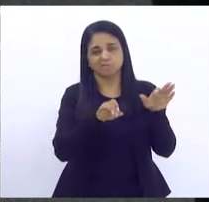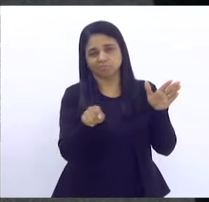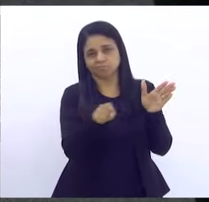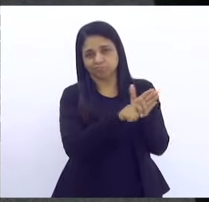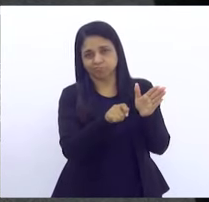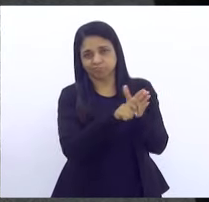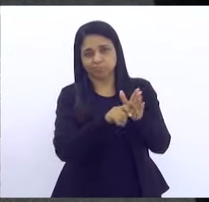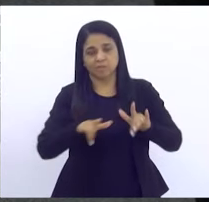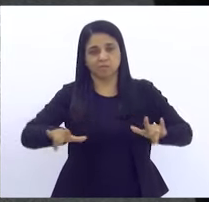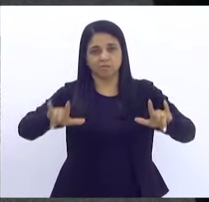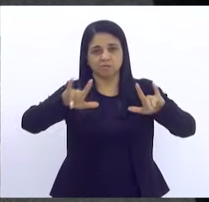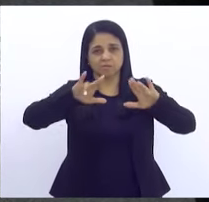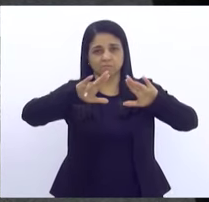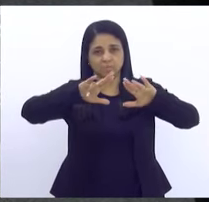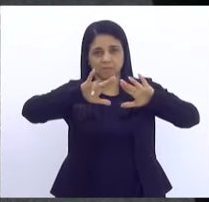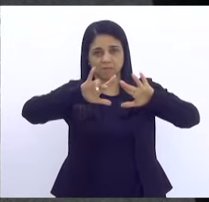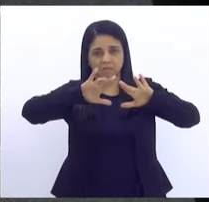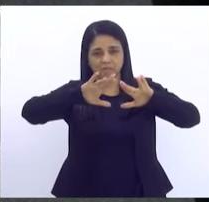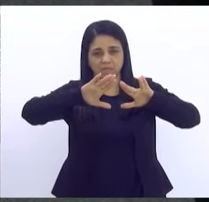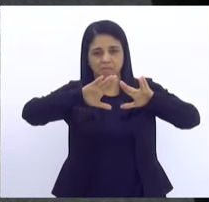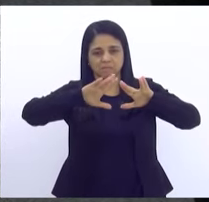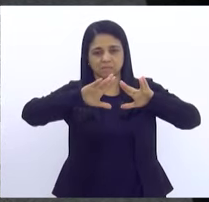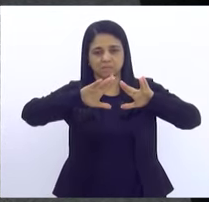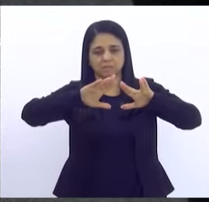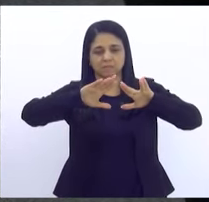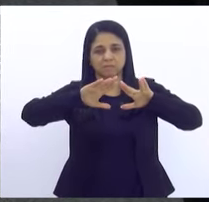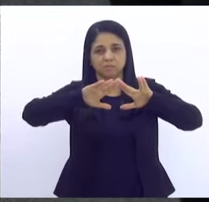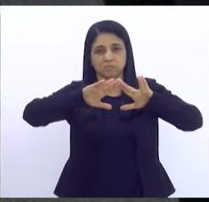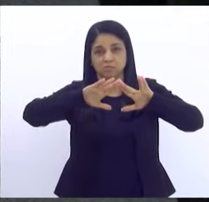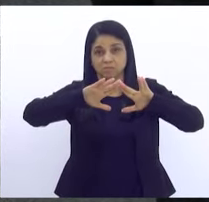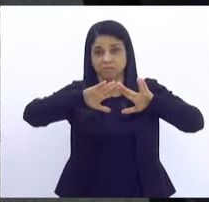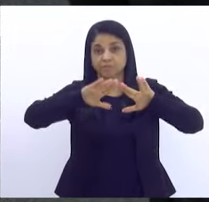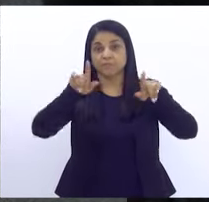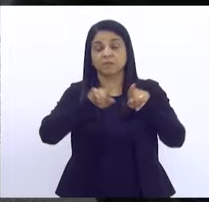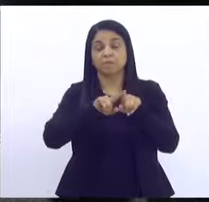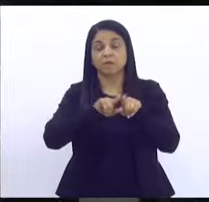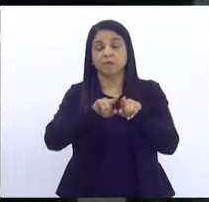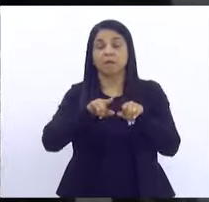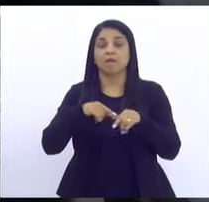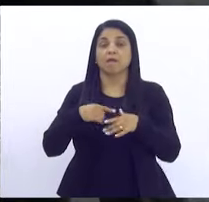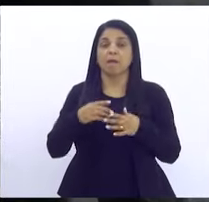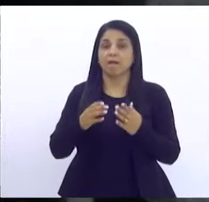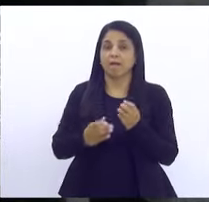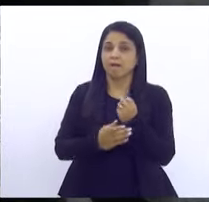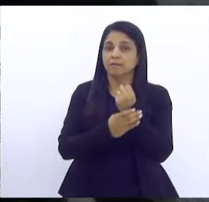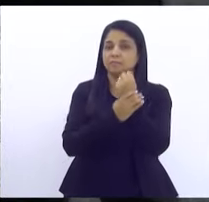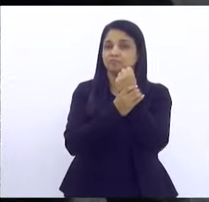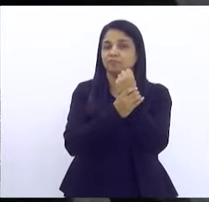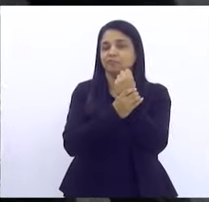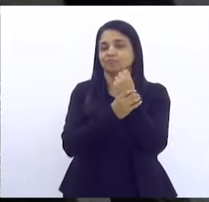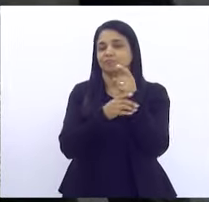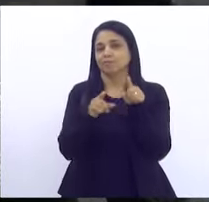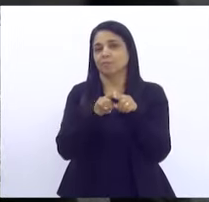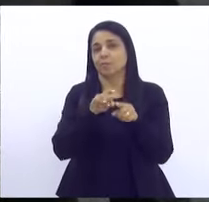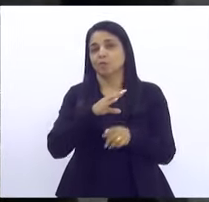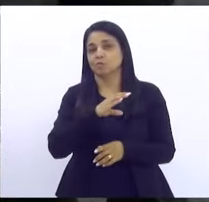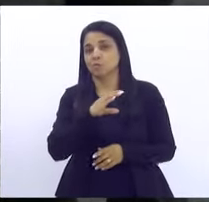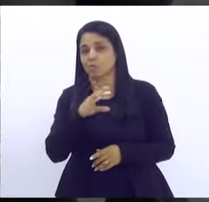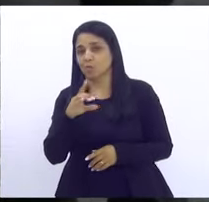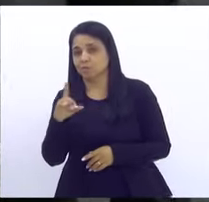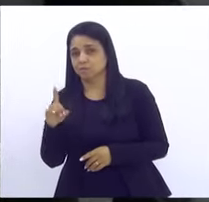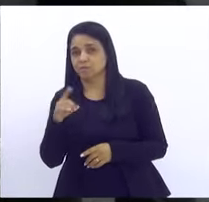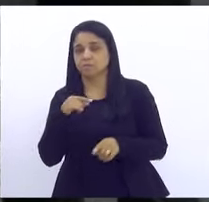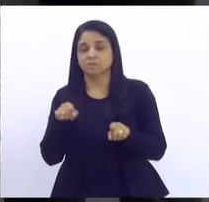tomaram, tem a ver com a autonomização das polícias, com a garantia de quem se coordena também gere